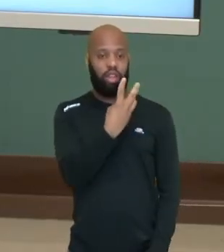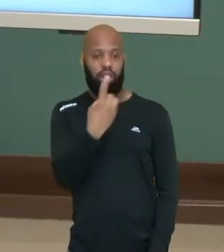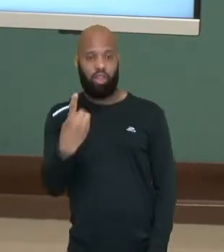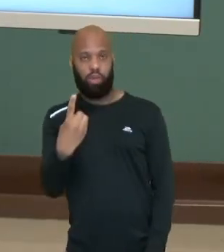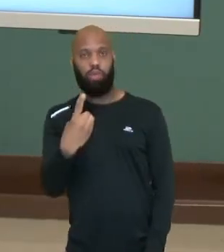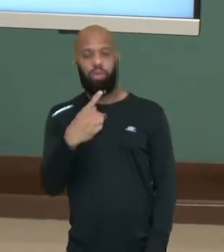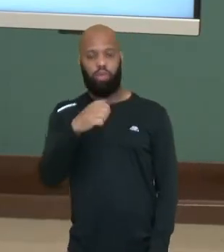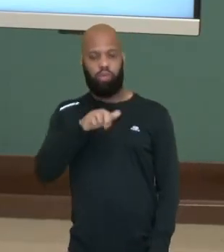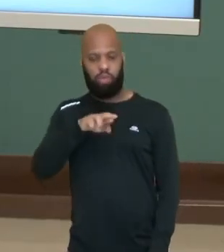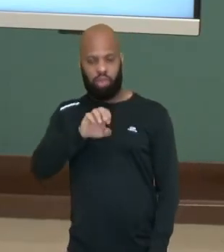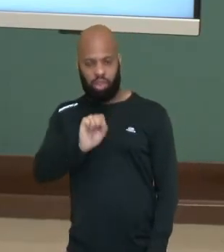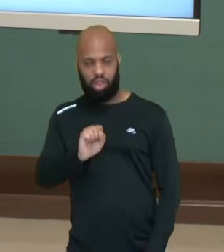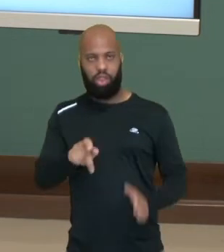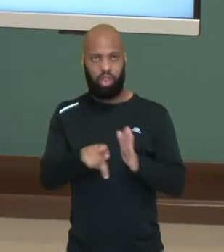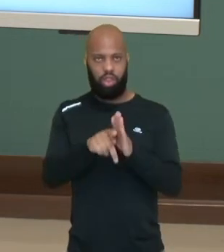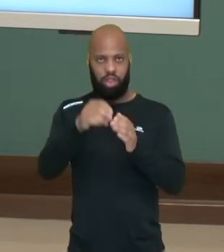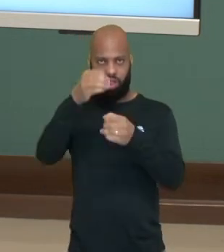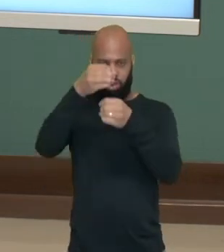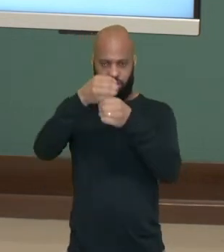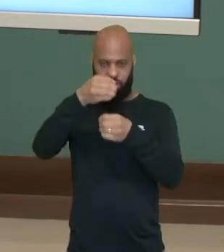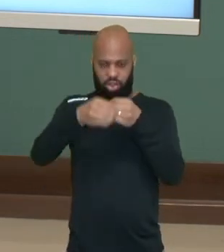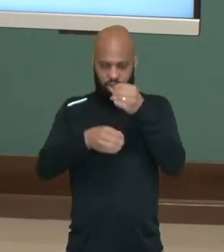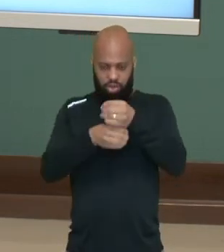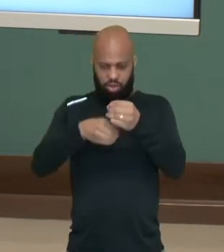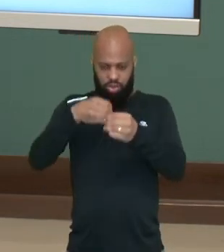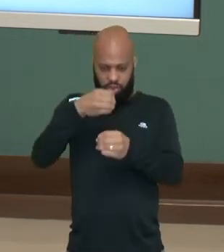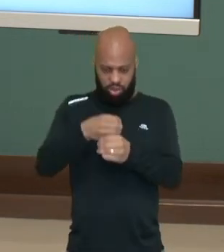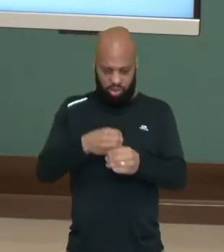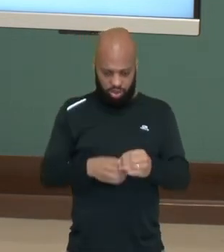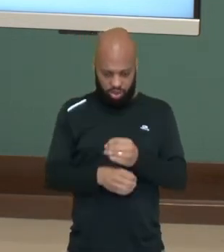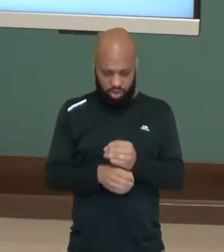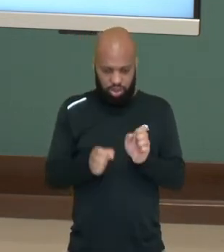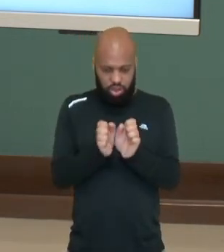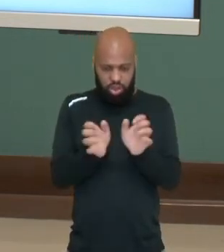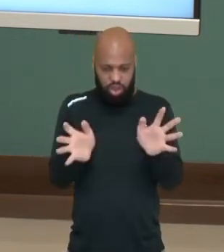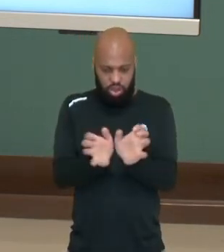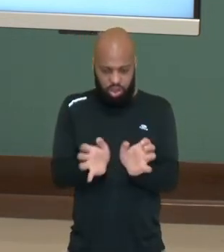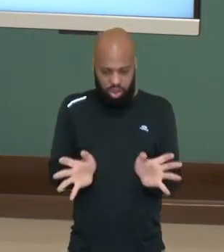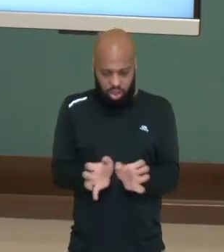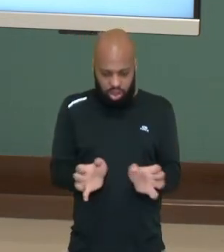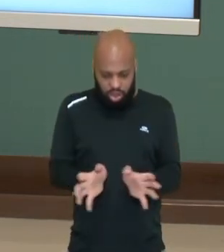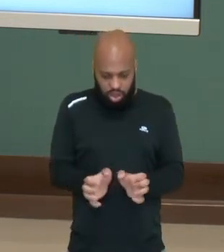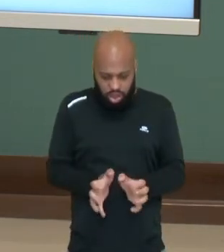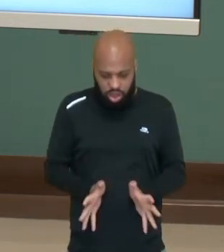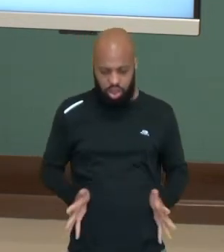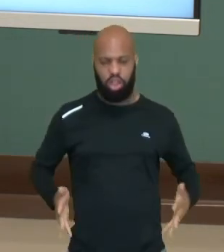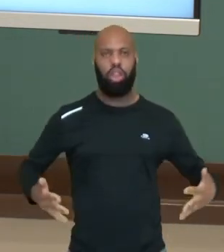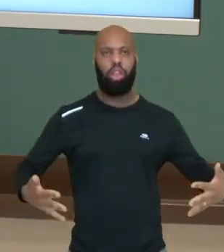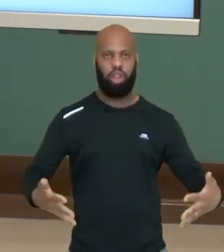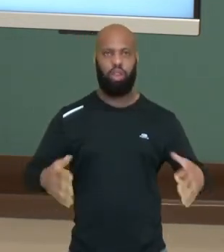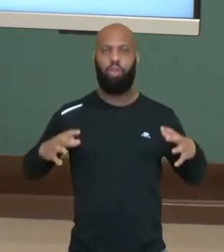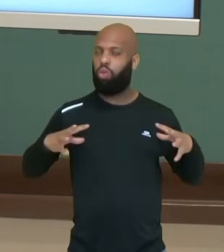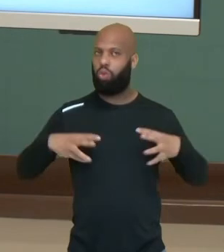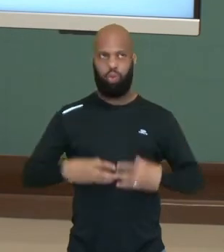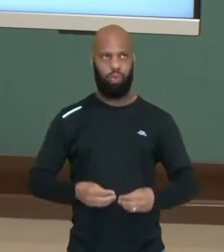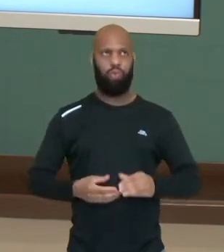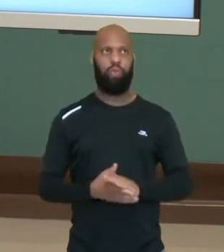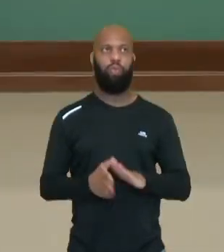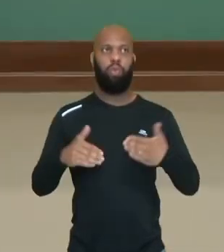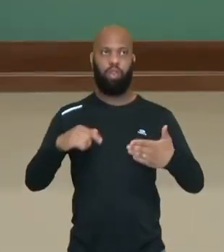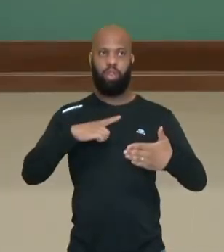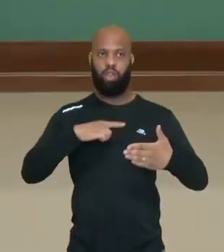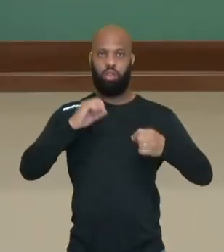medula e se irradiam pelo corpo todo, né, para ter as respostas ali, por exemplo, respostas automáticas, né?